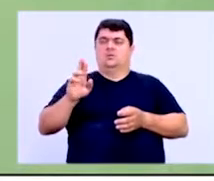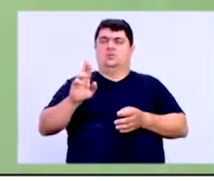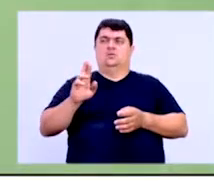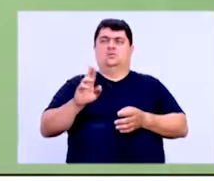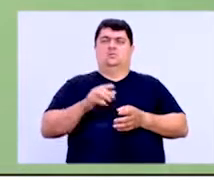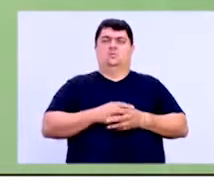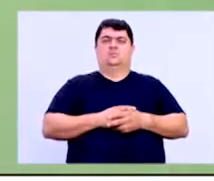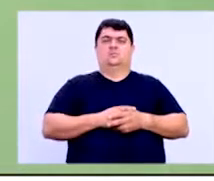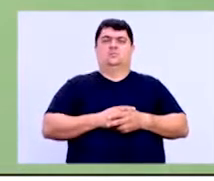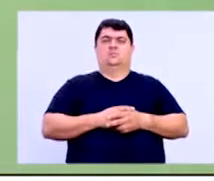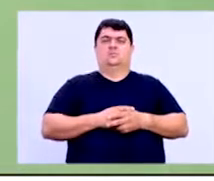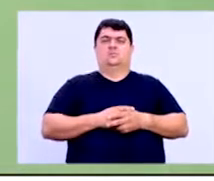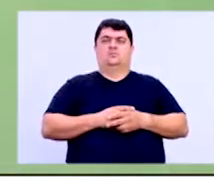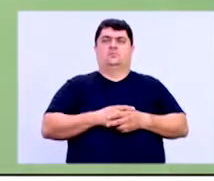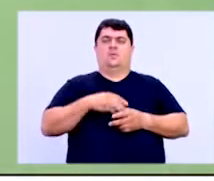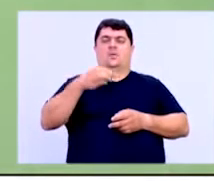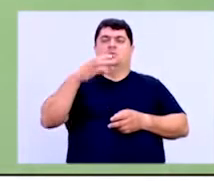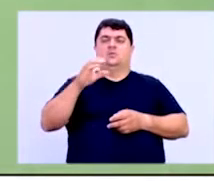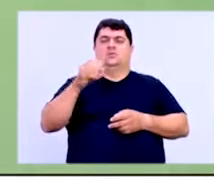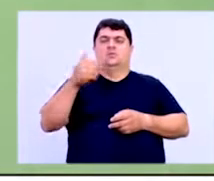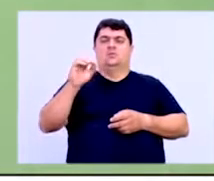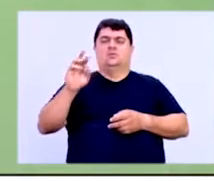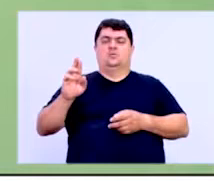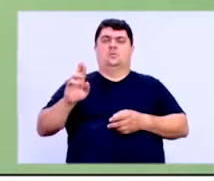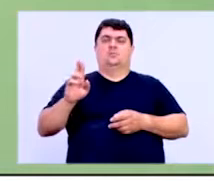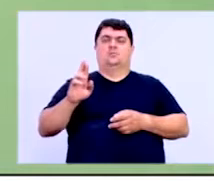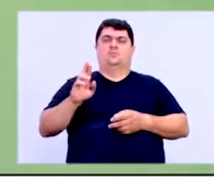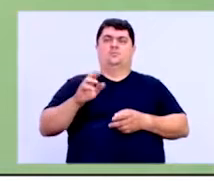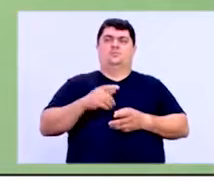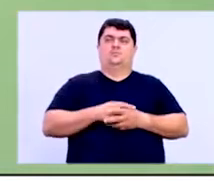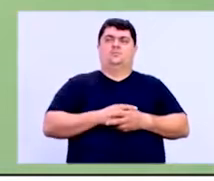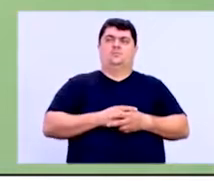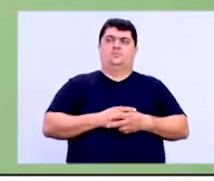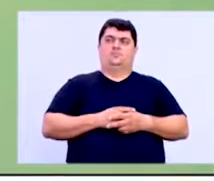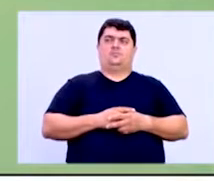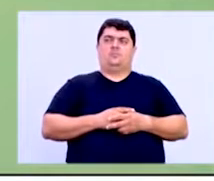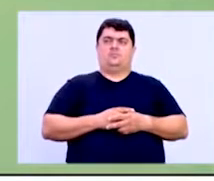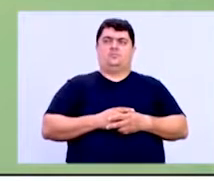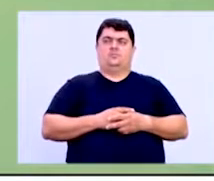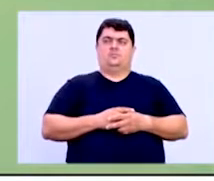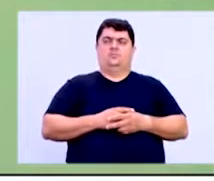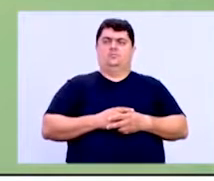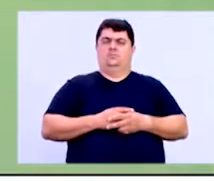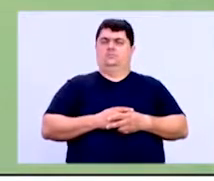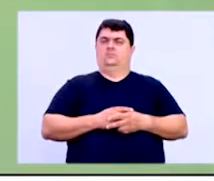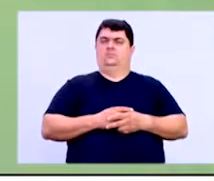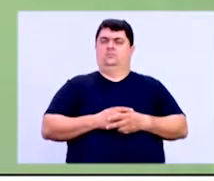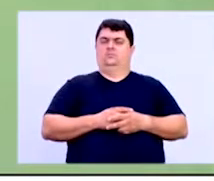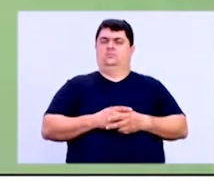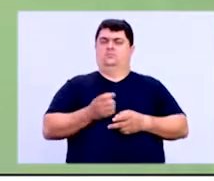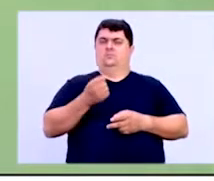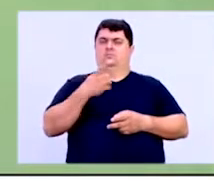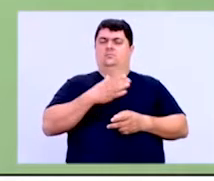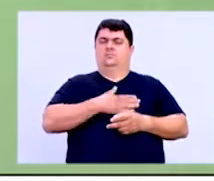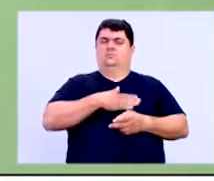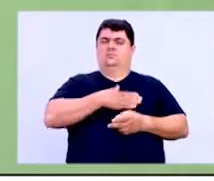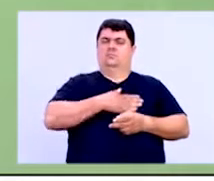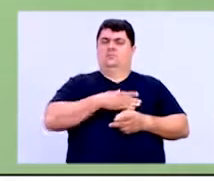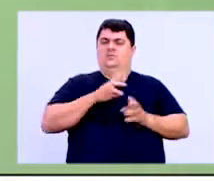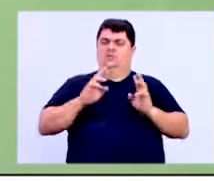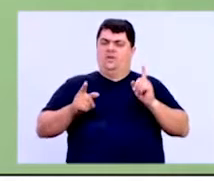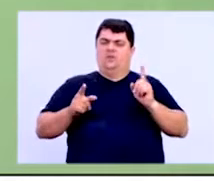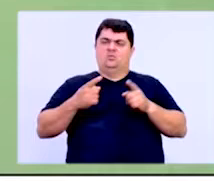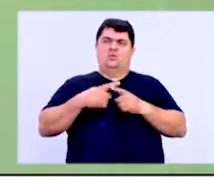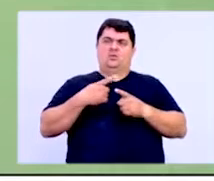R$10. Margem de contribuição, R$10. Opa, espera aí, tem uma